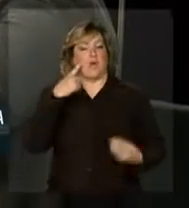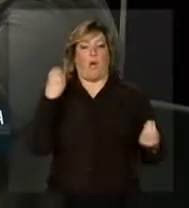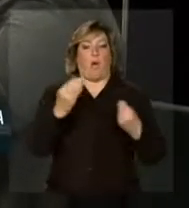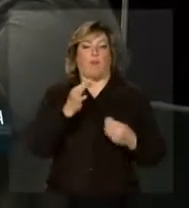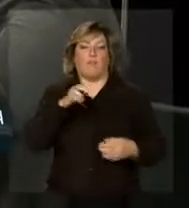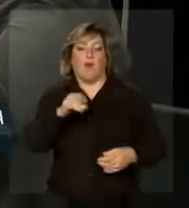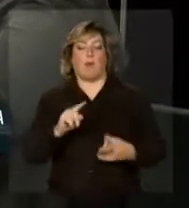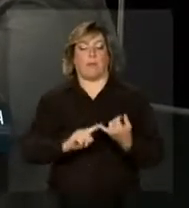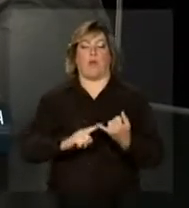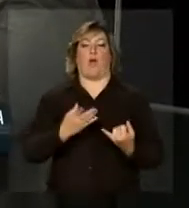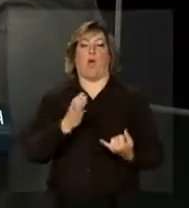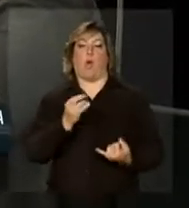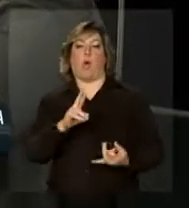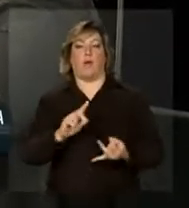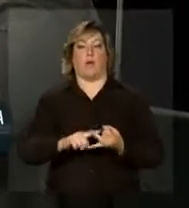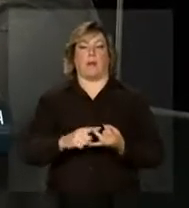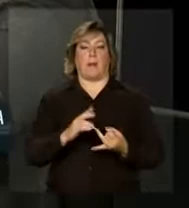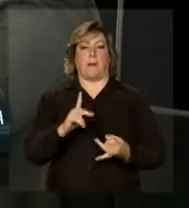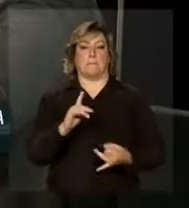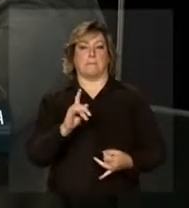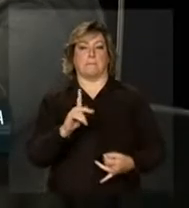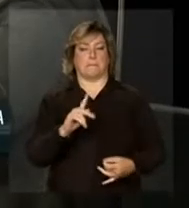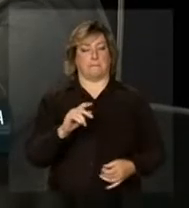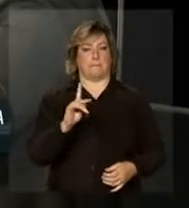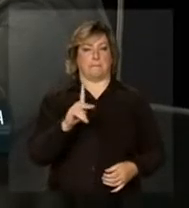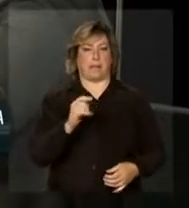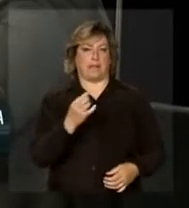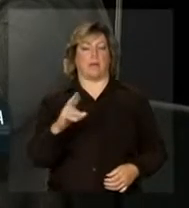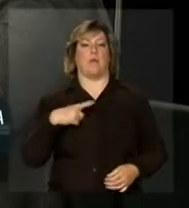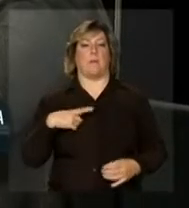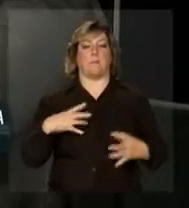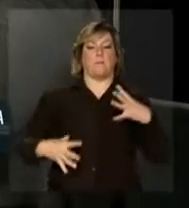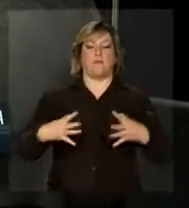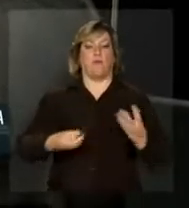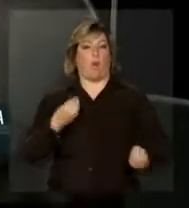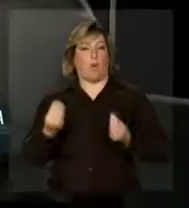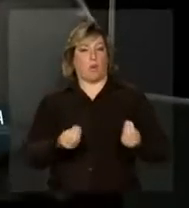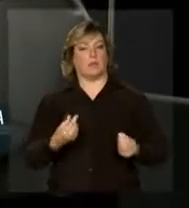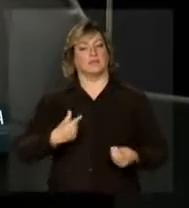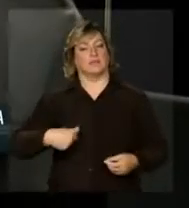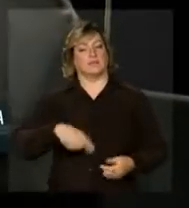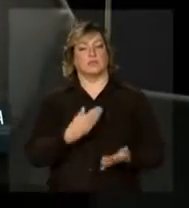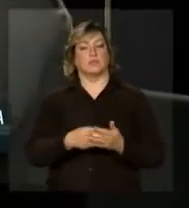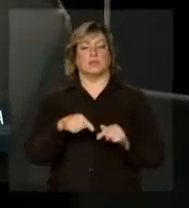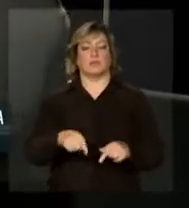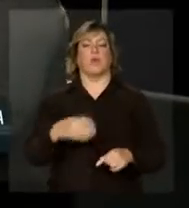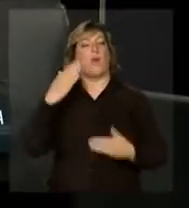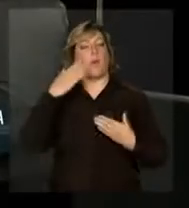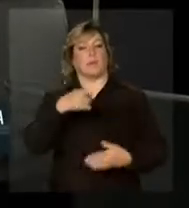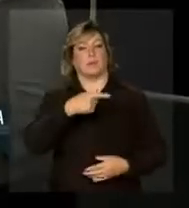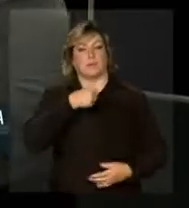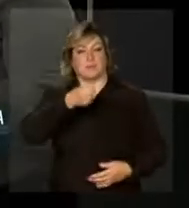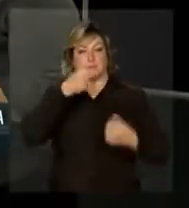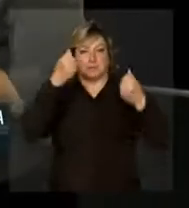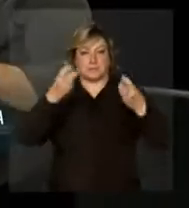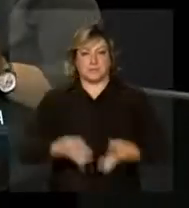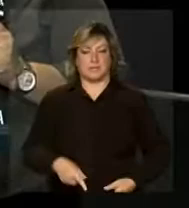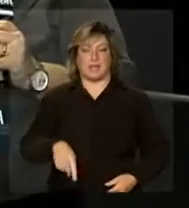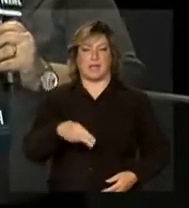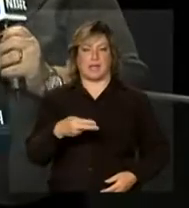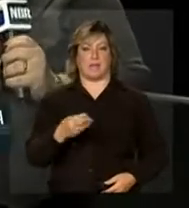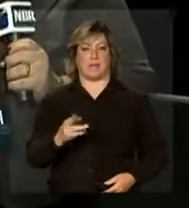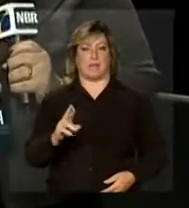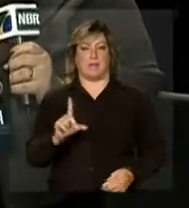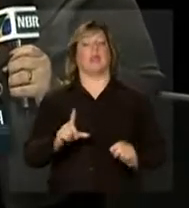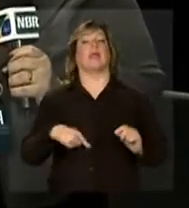cor né movimento padrão de movimento Então isso é o que a gente estuda com essa plataforma muito obrigada por sua participação na NBR e quem